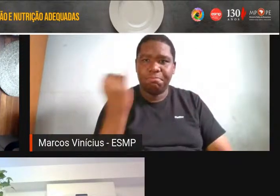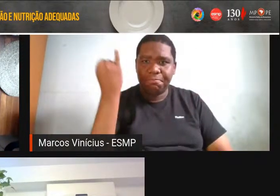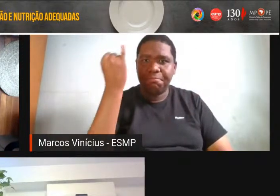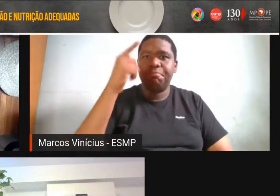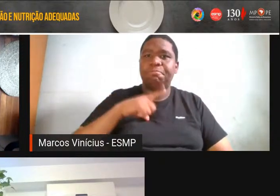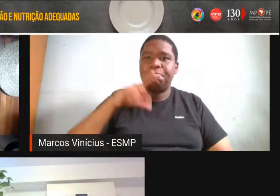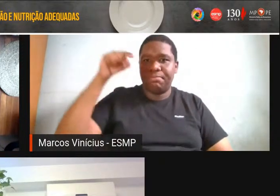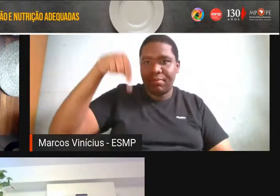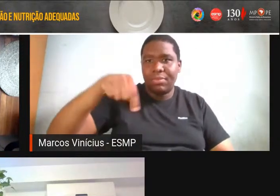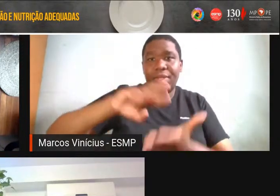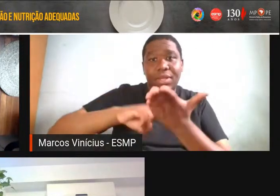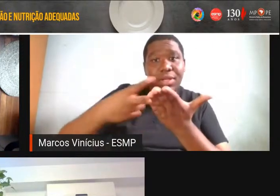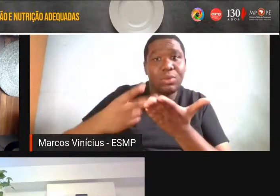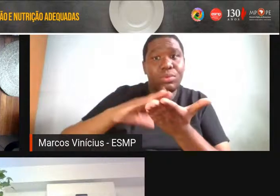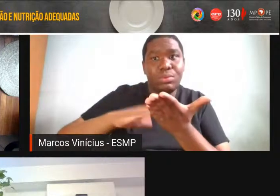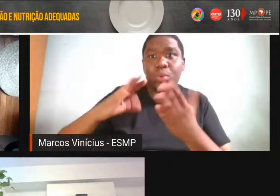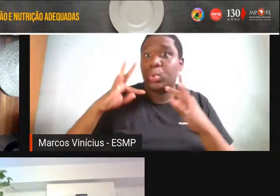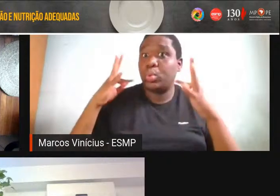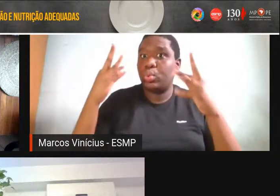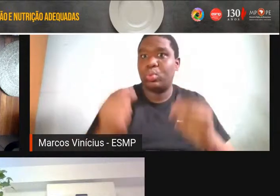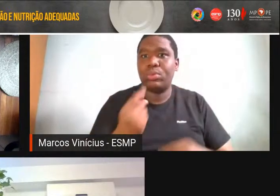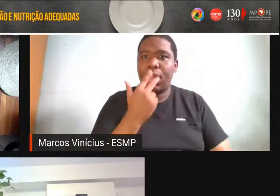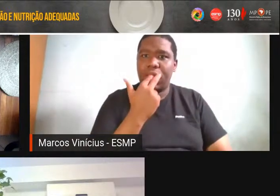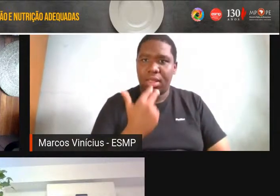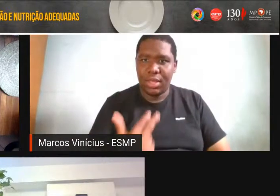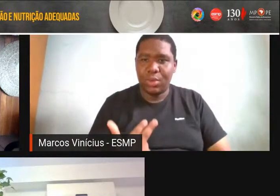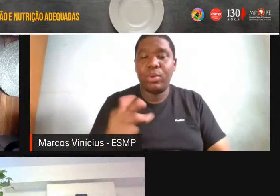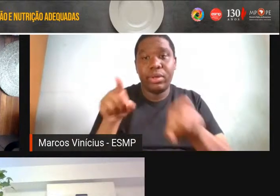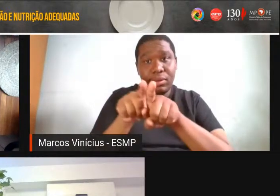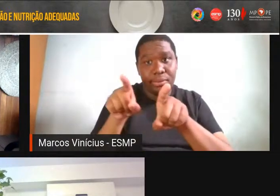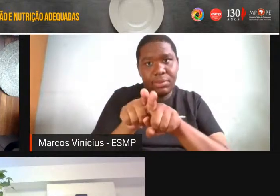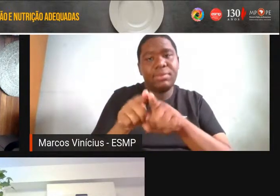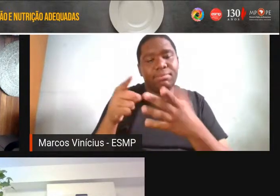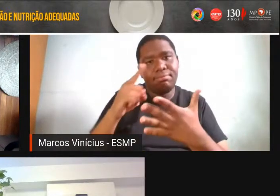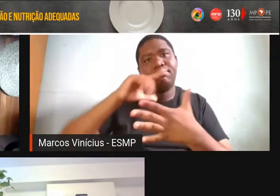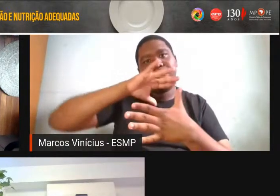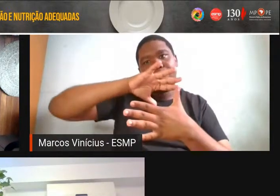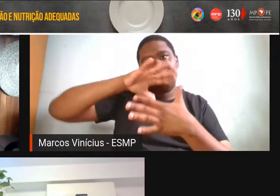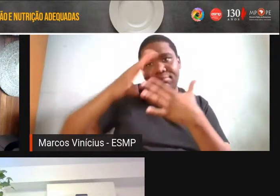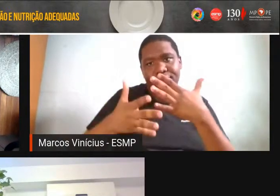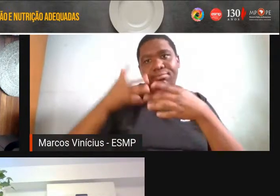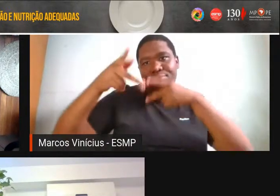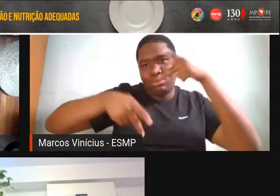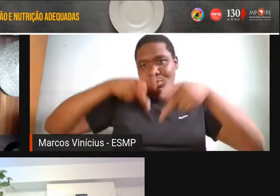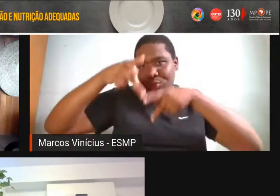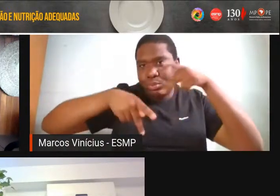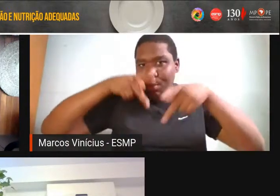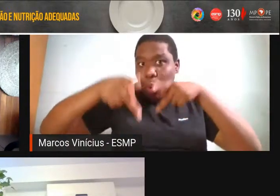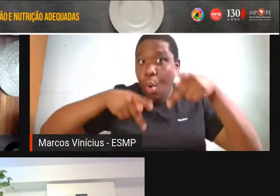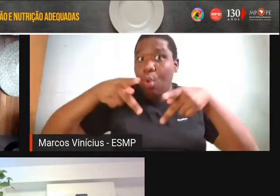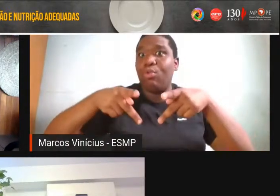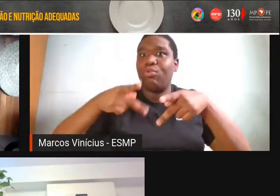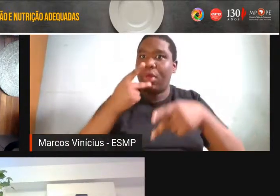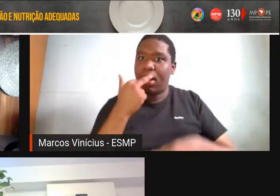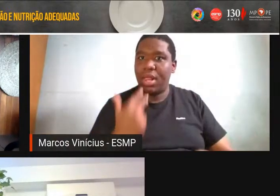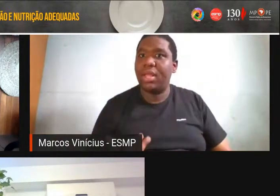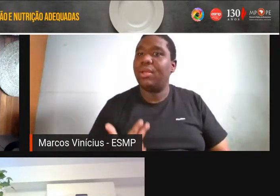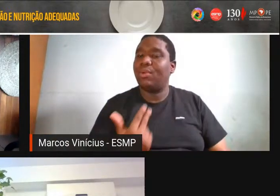tradução em todas as línguas, inclusive na língua do povo, que é uma das coisas mais